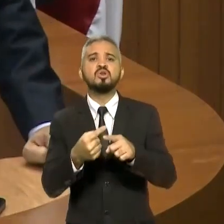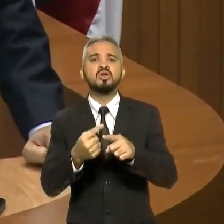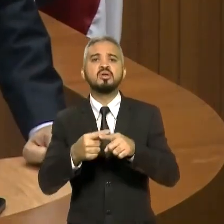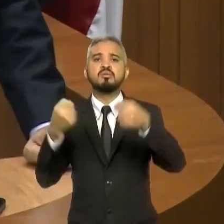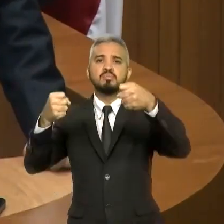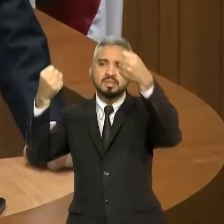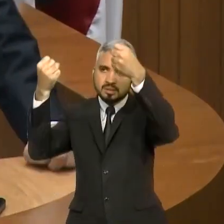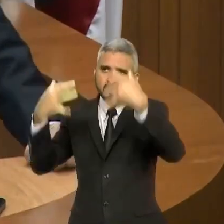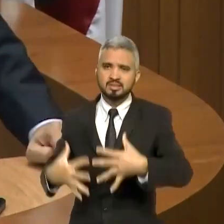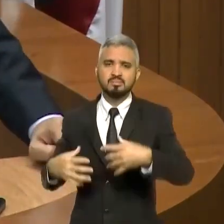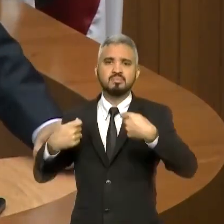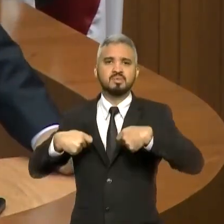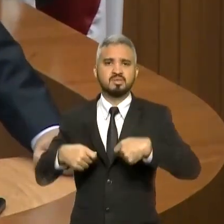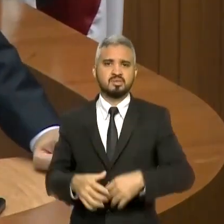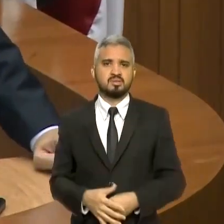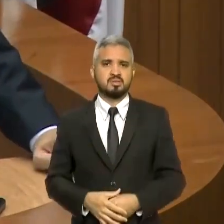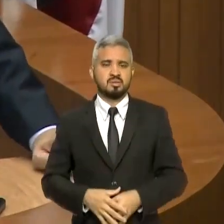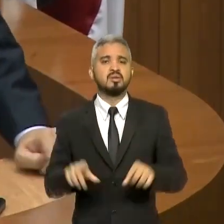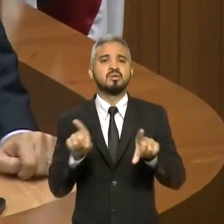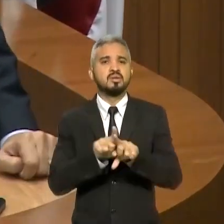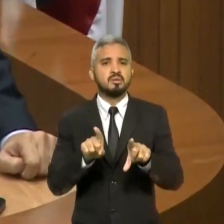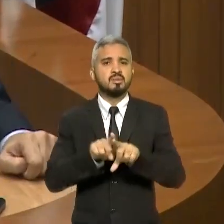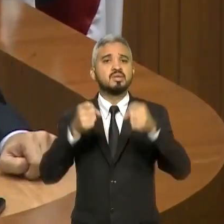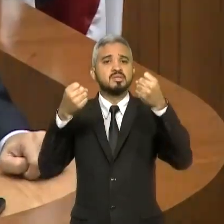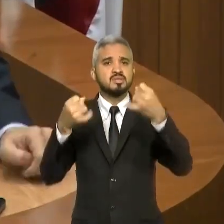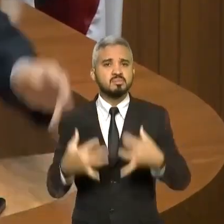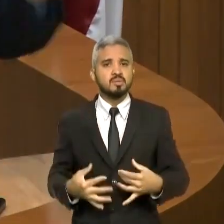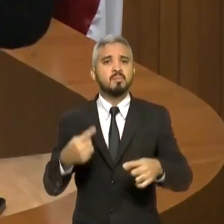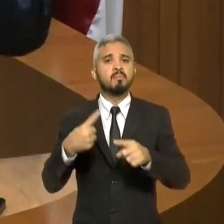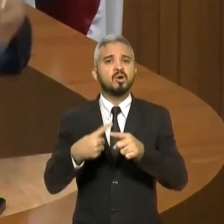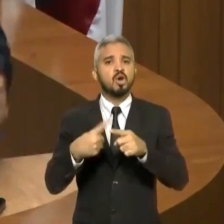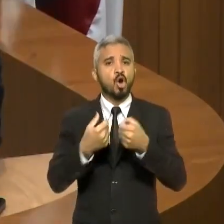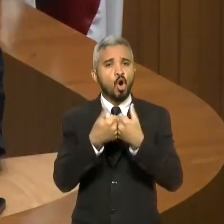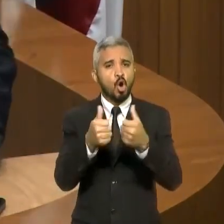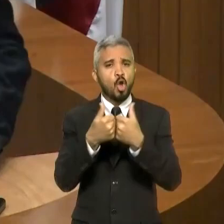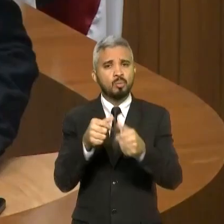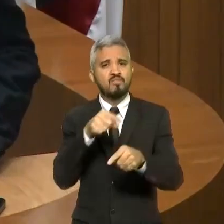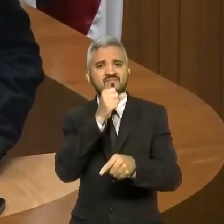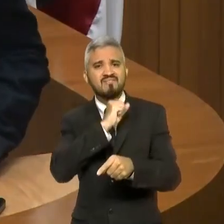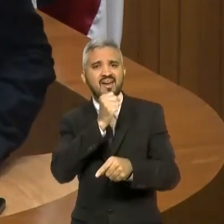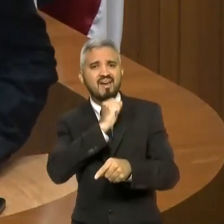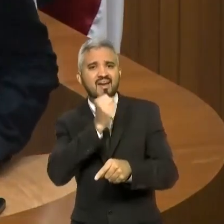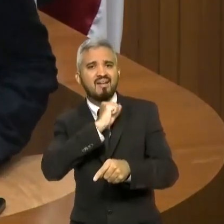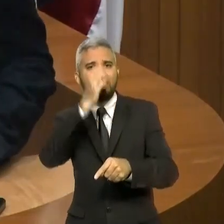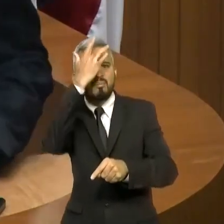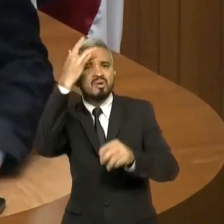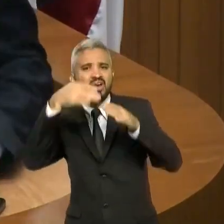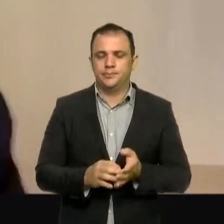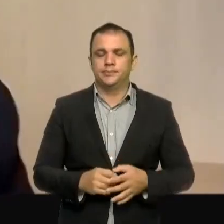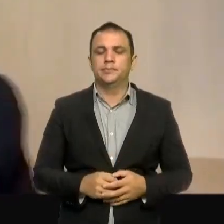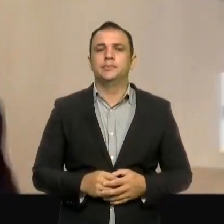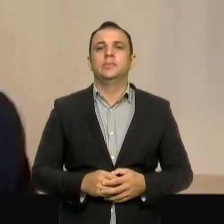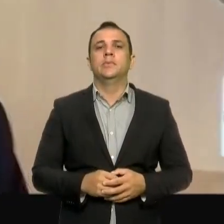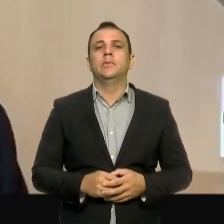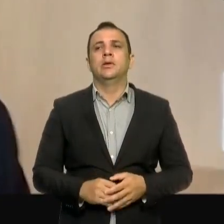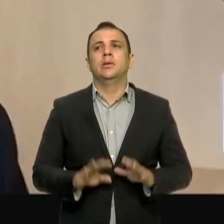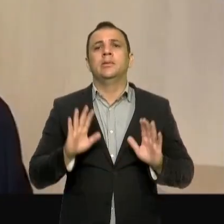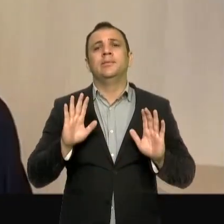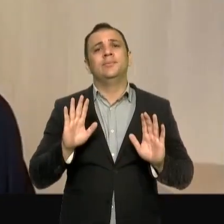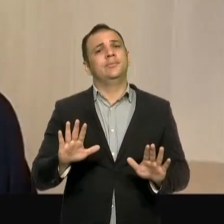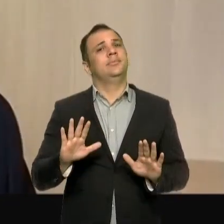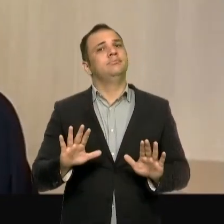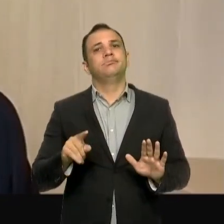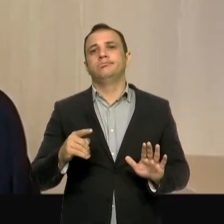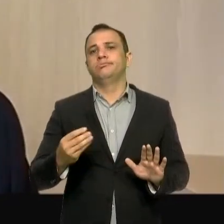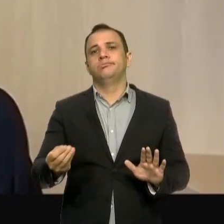ônibus tem que andar com guarda-chuva porque os ônibus estão caindo ao pedaço. Prefeito Braide, por favor, tenha piedade. De forma